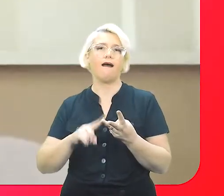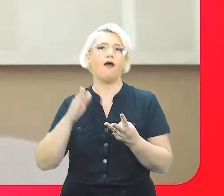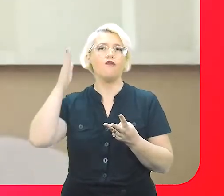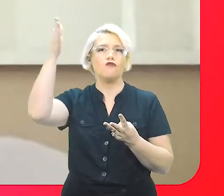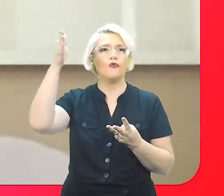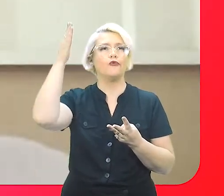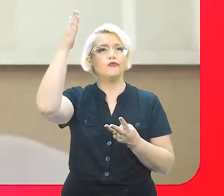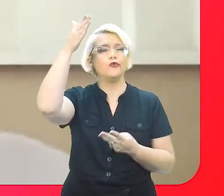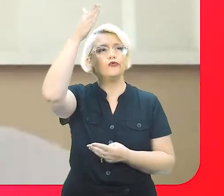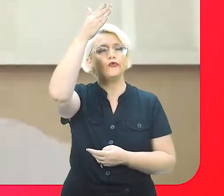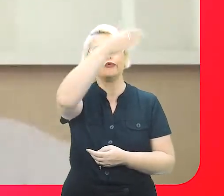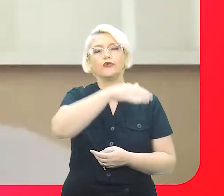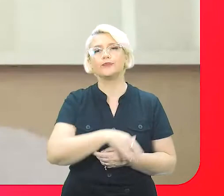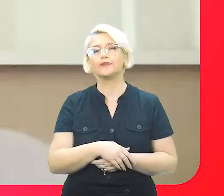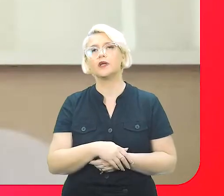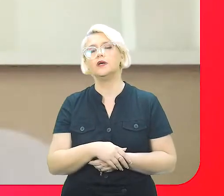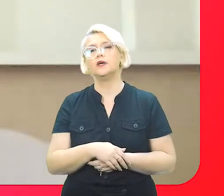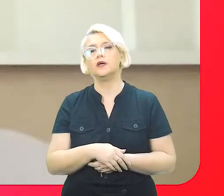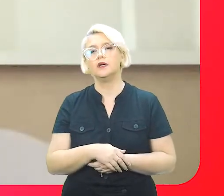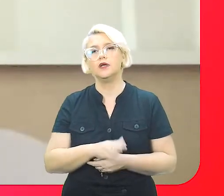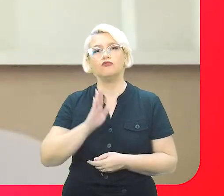fui para